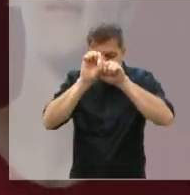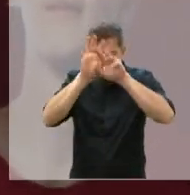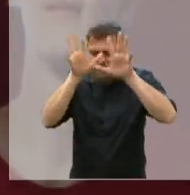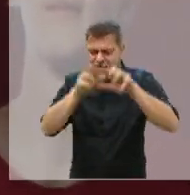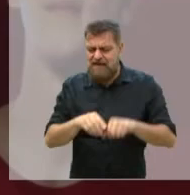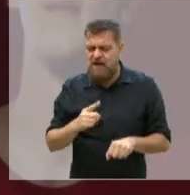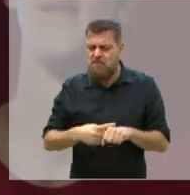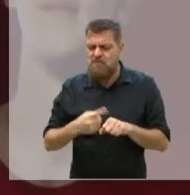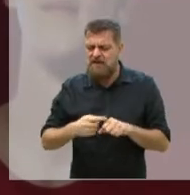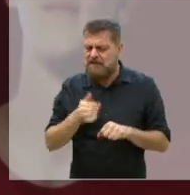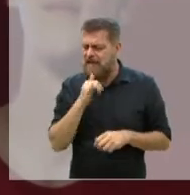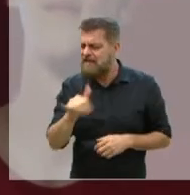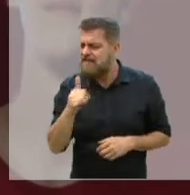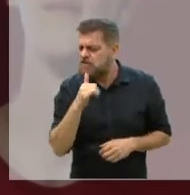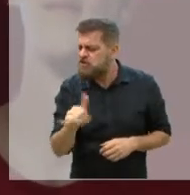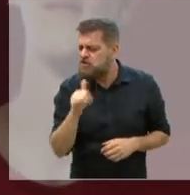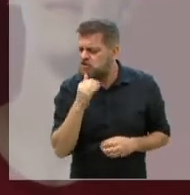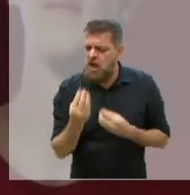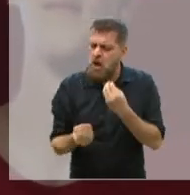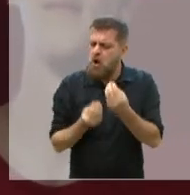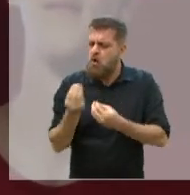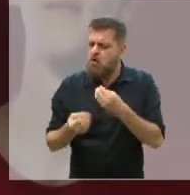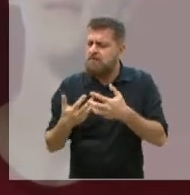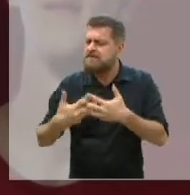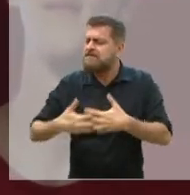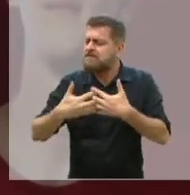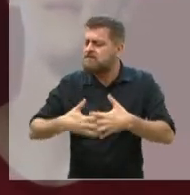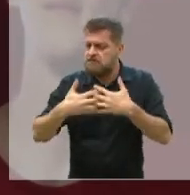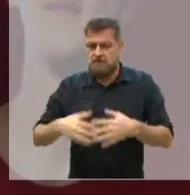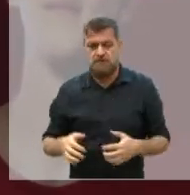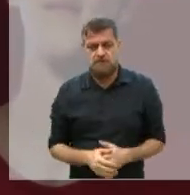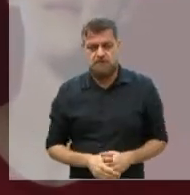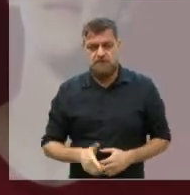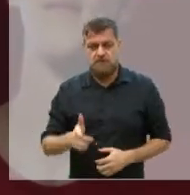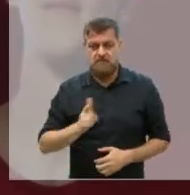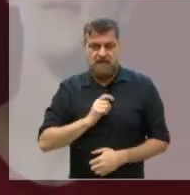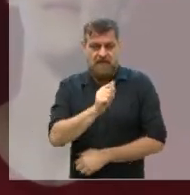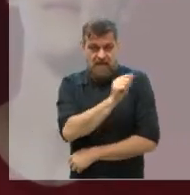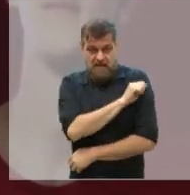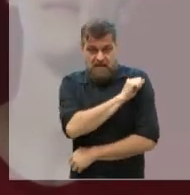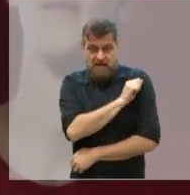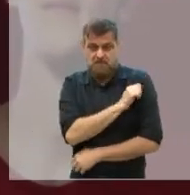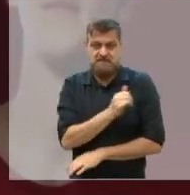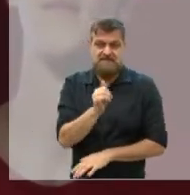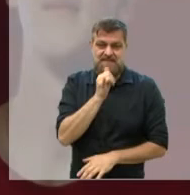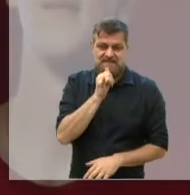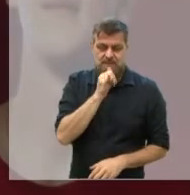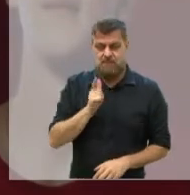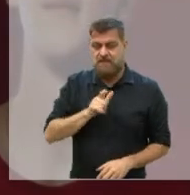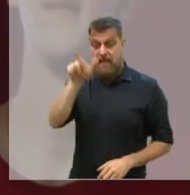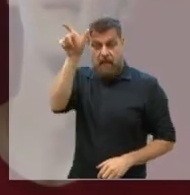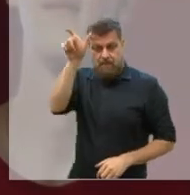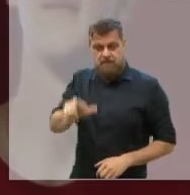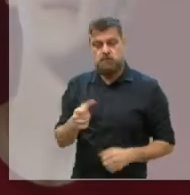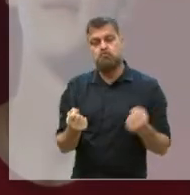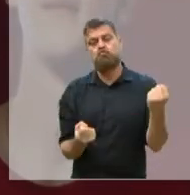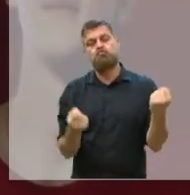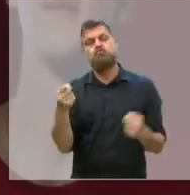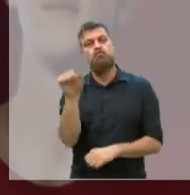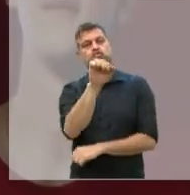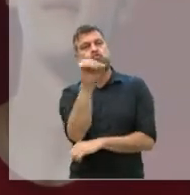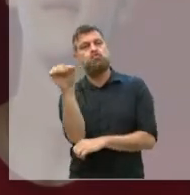essa carga, né? Como funciona tudo? Tem. Os alunos podem perceber, por exemplo, que algumas pessoas, quando estão dirigindo o